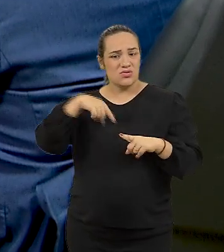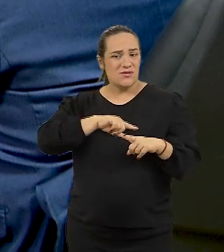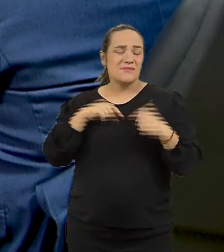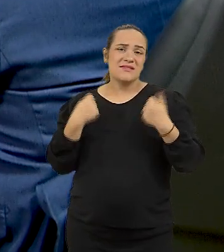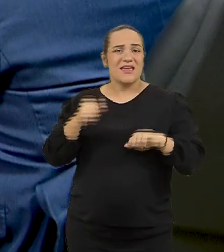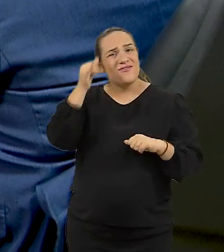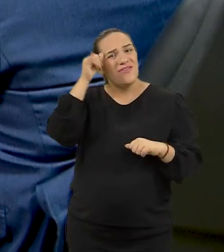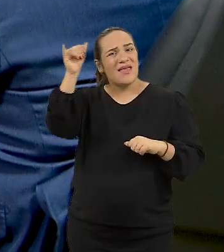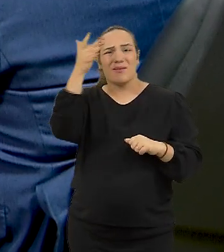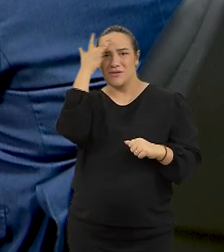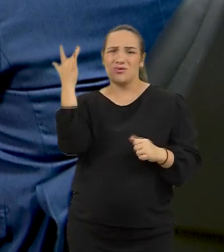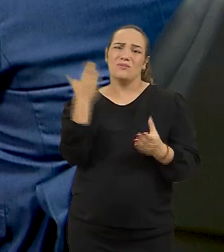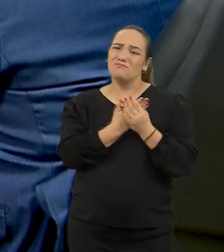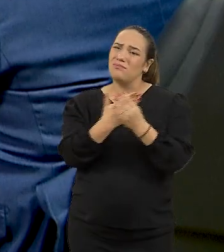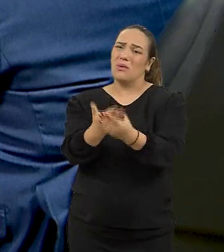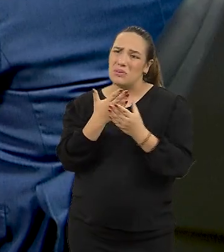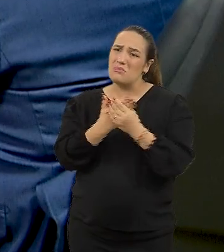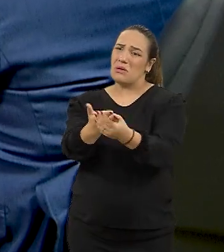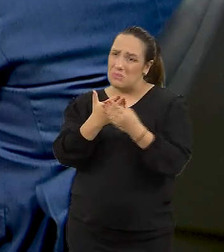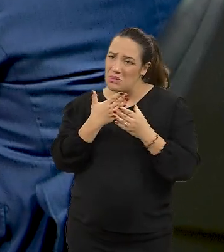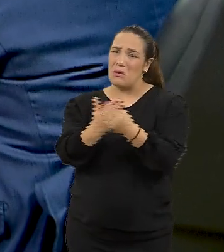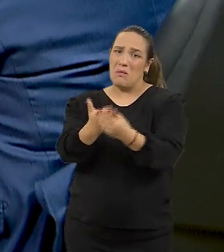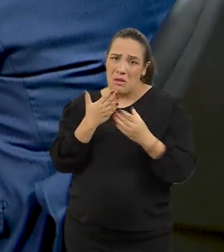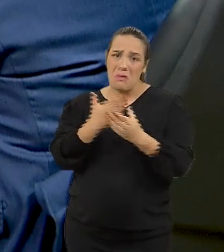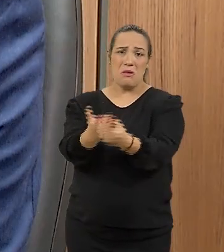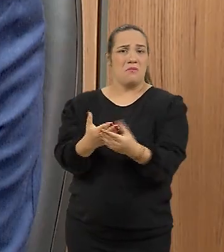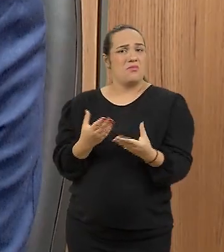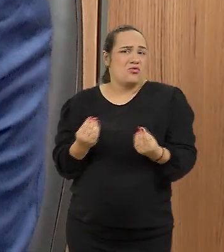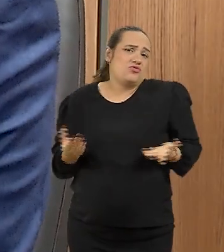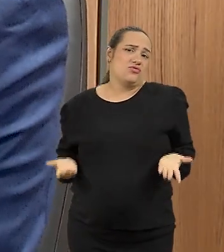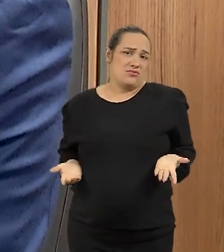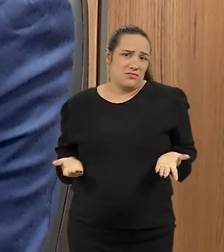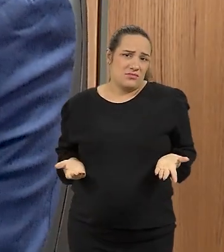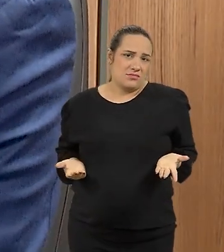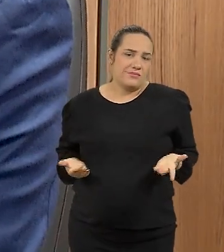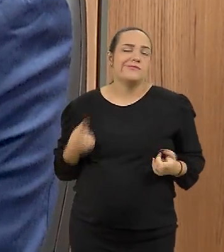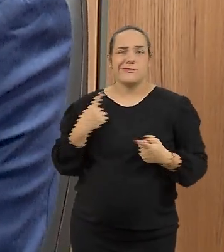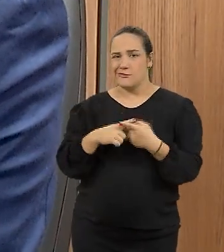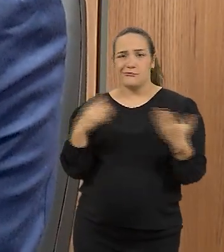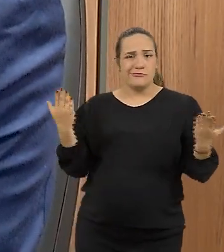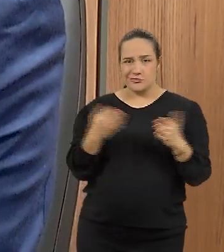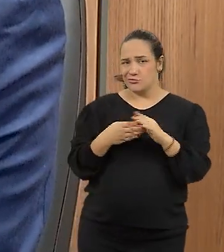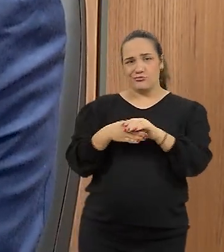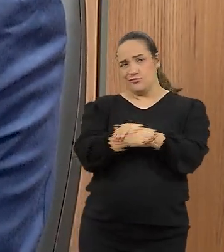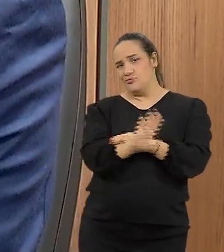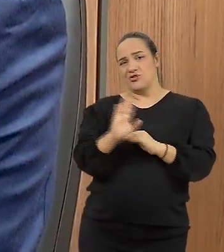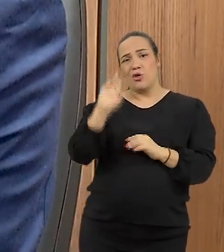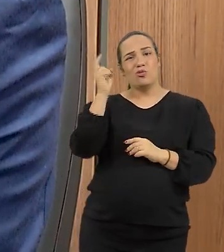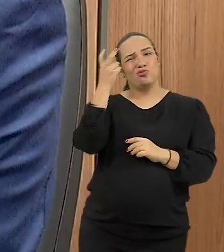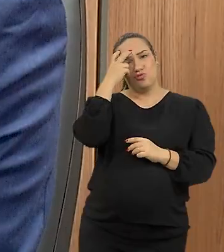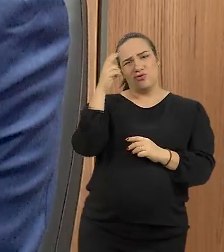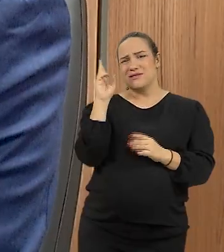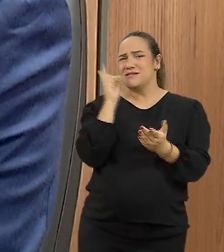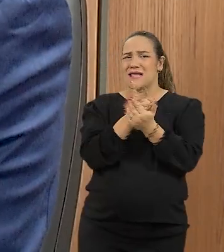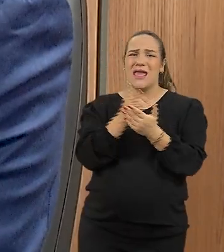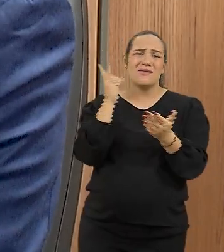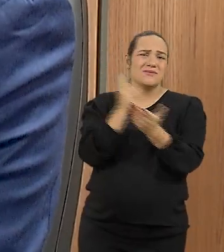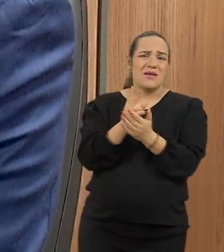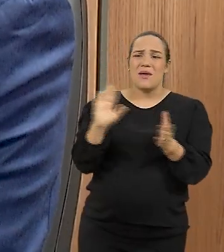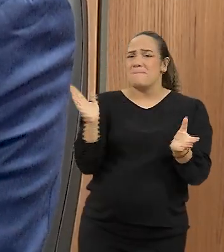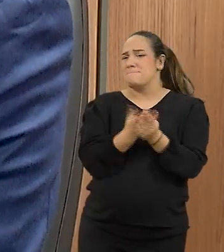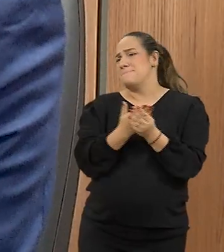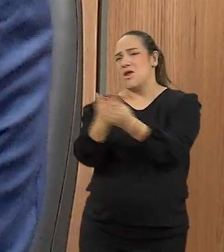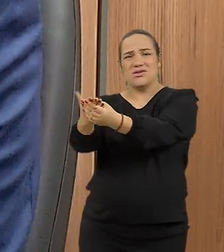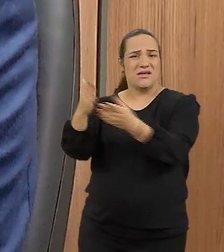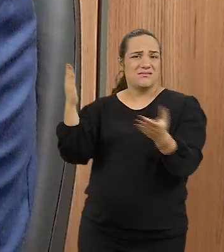o demandismo, o que é quase impossível. Porque nós temos uma cultura de demandar, nós temos